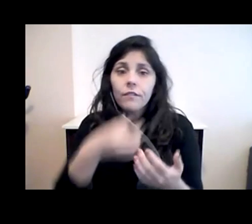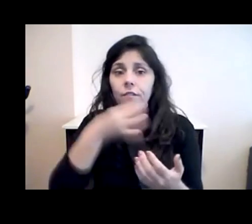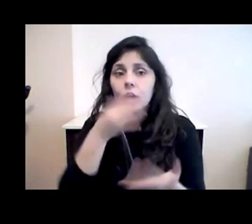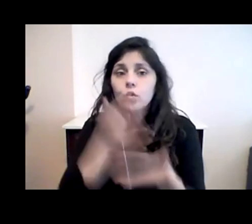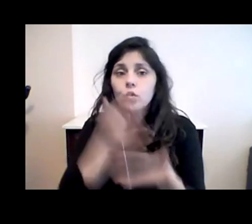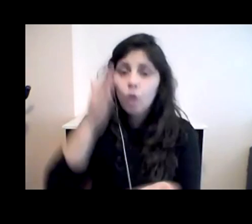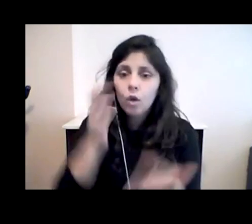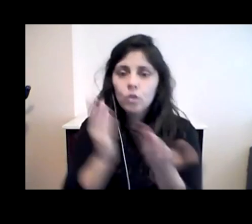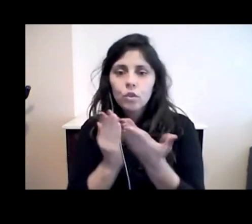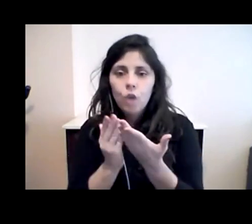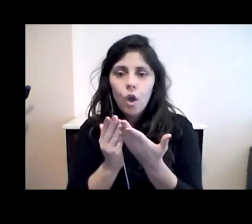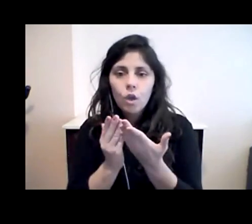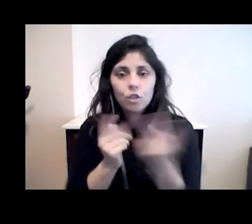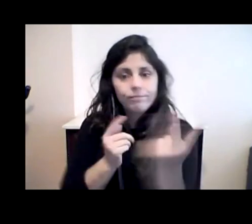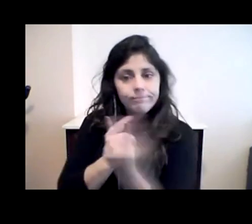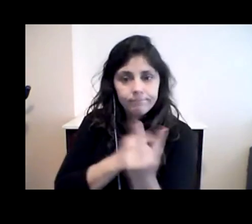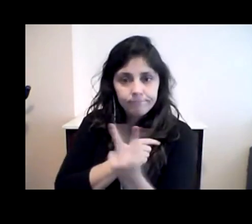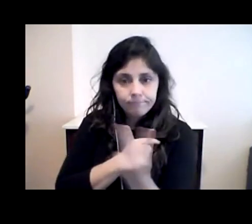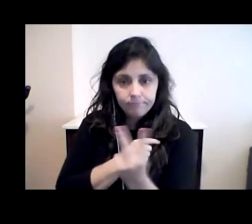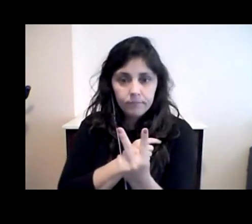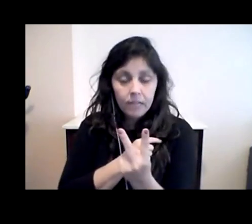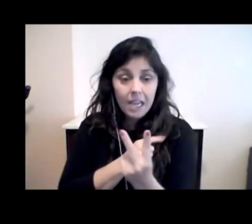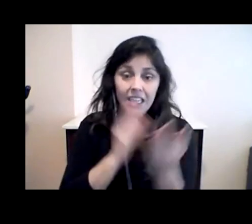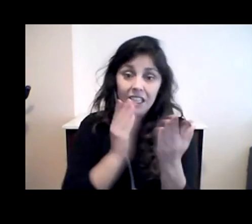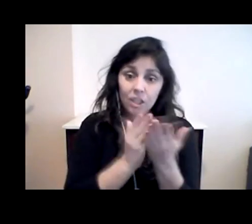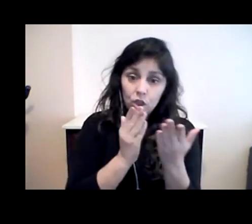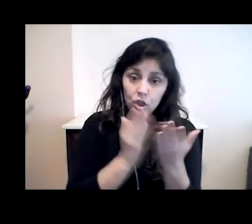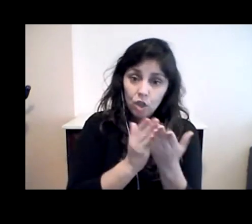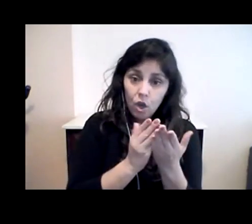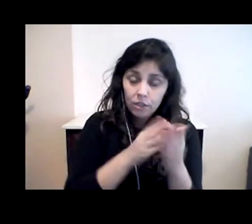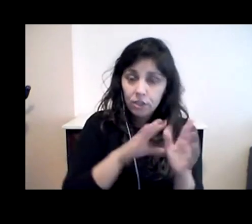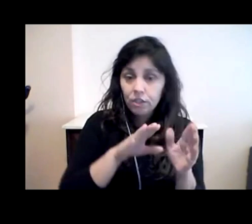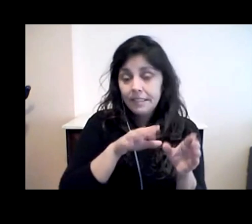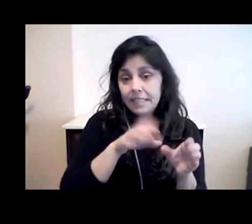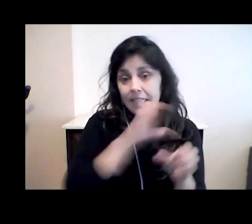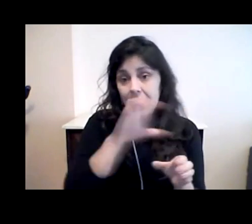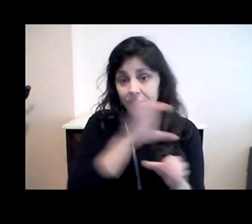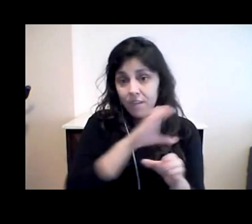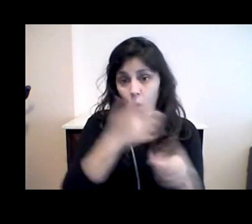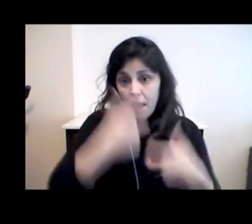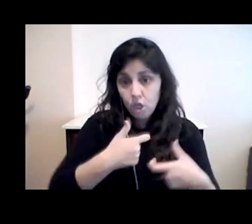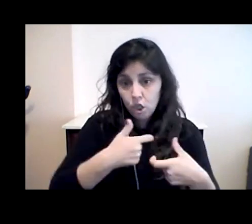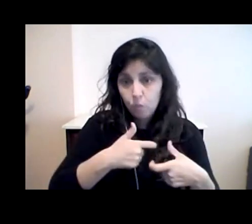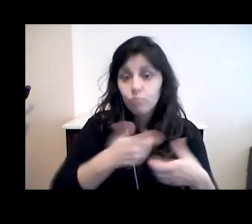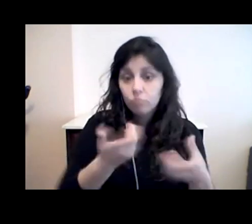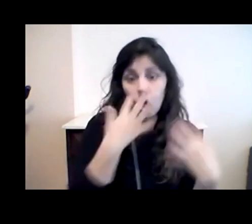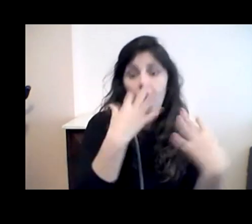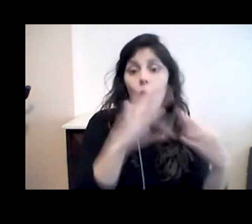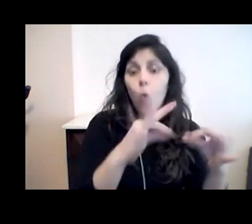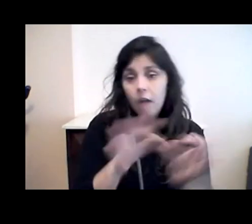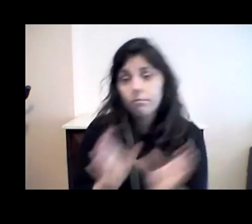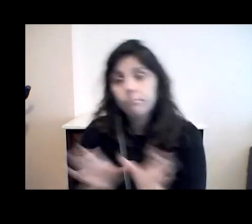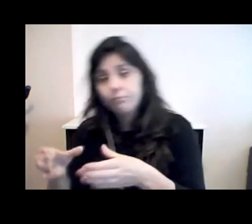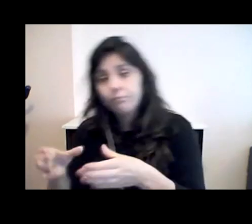das escolas que têm estas duas vertentes do ensino científico-humanístico e do ensino profissional, mas é o contexto que eu